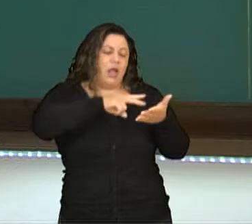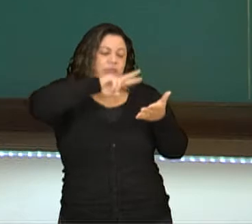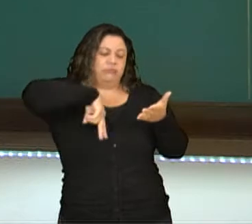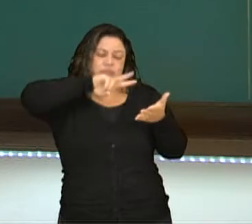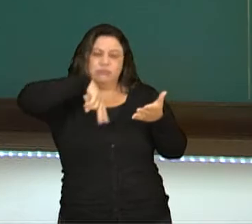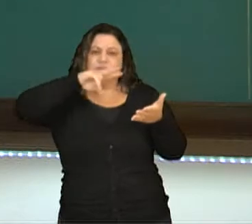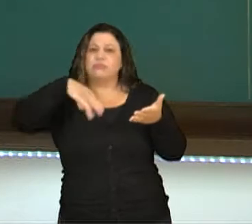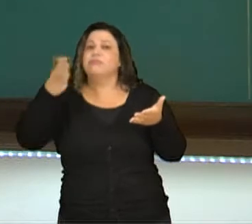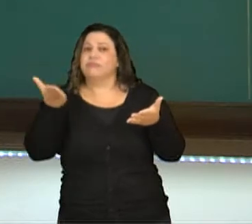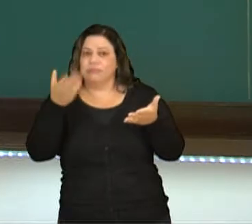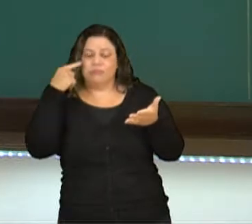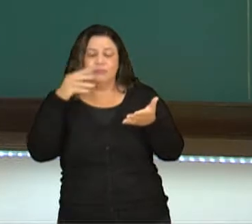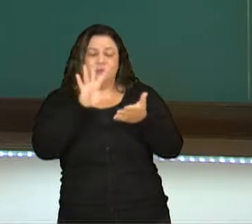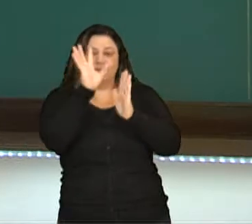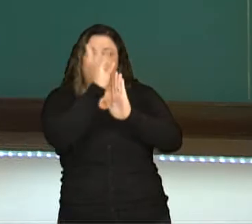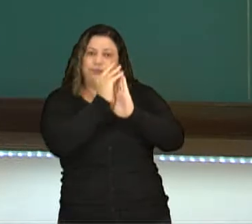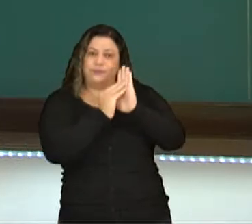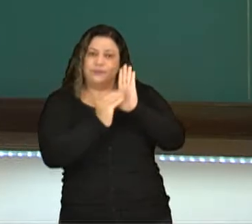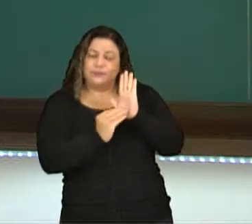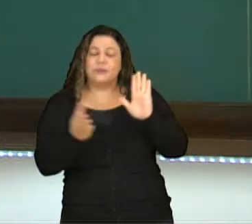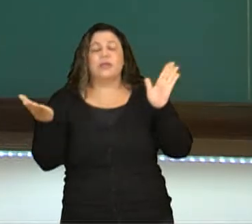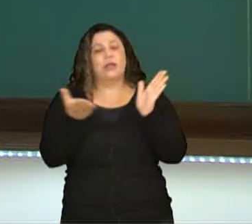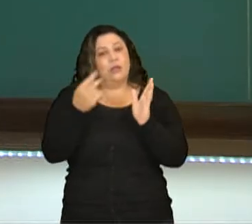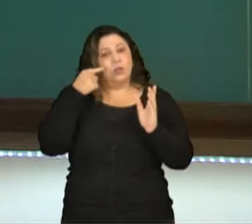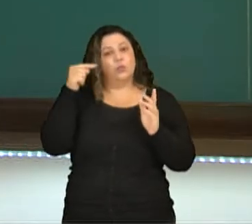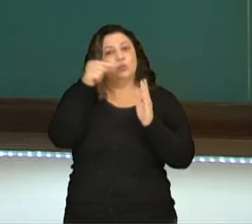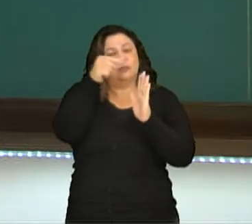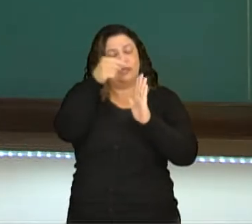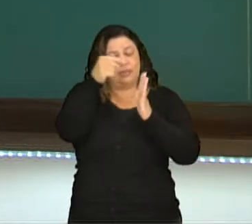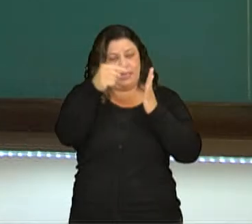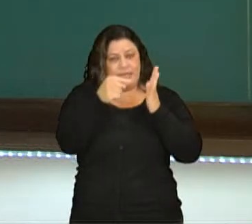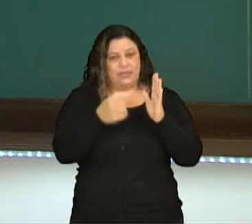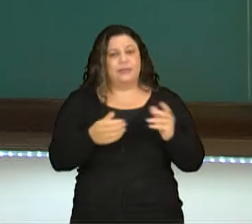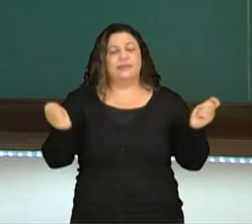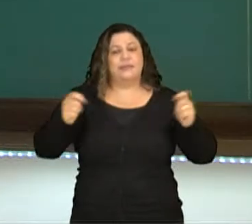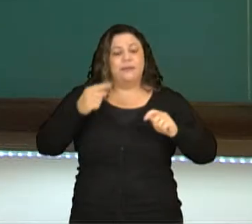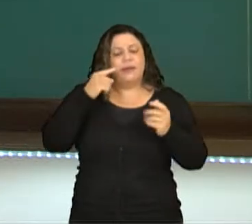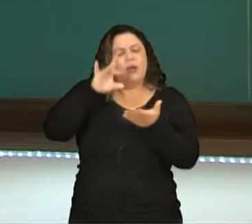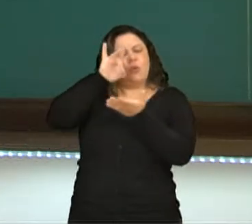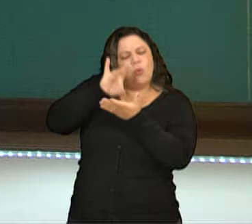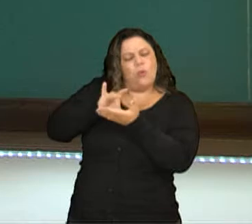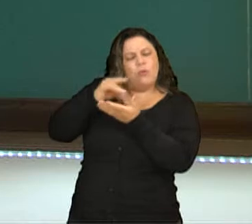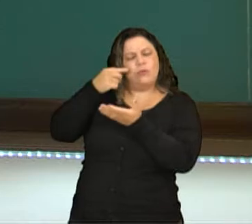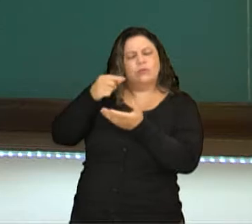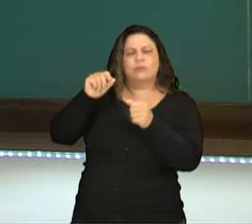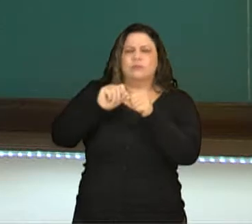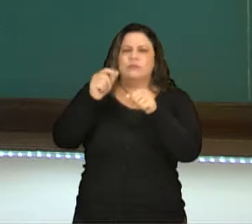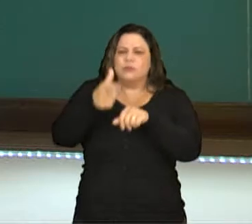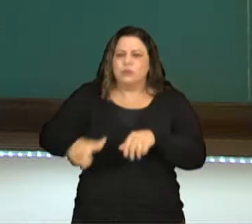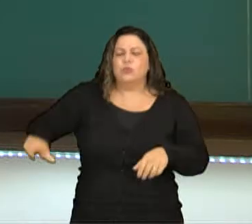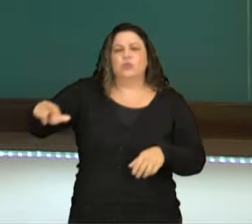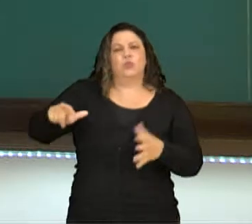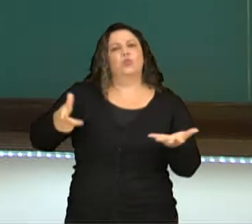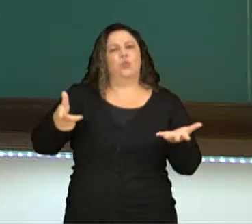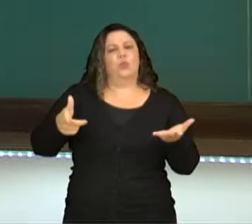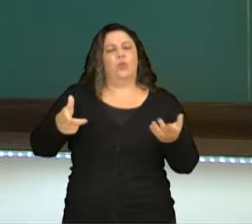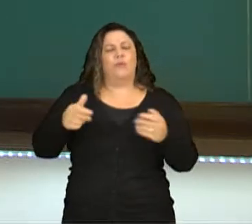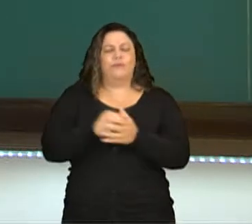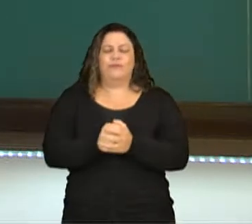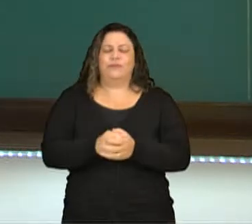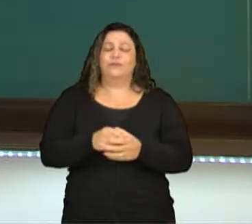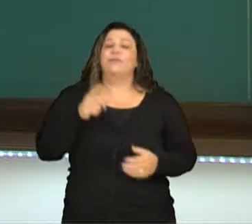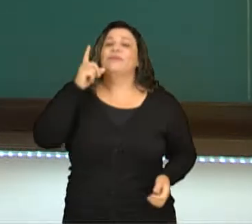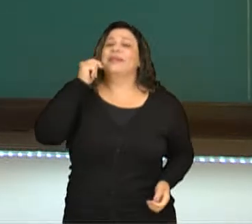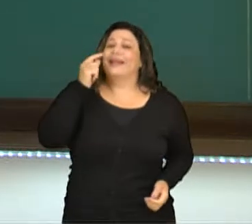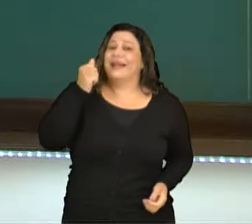dessas aulas. Já com esses pontos que você tem anotado para você confirmar, fazer novas anotações. Então, caderno, lápis,